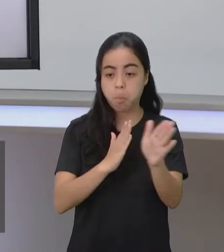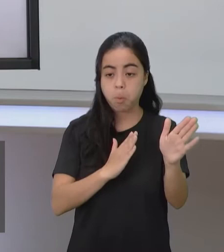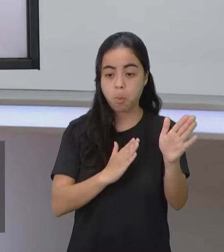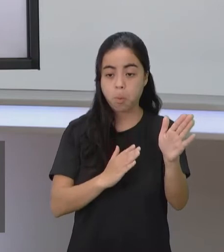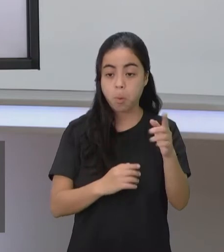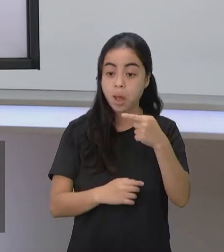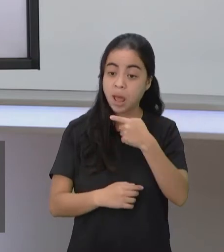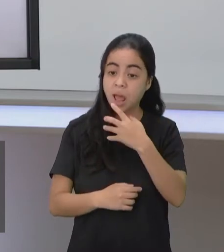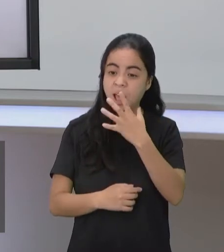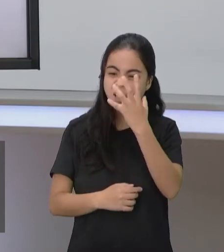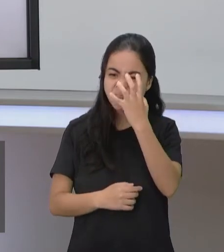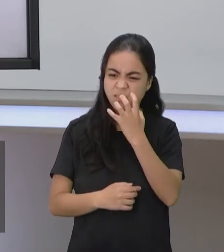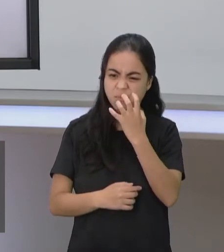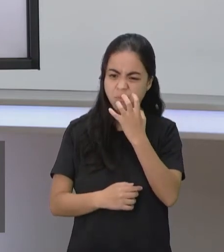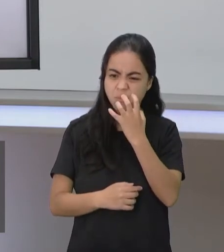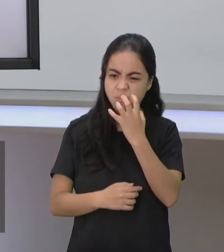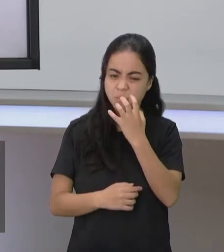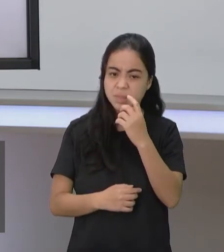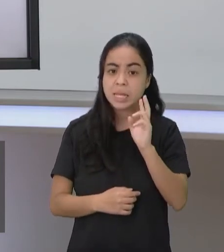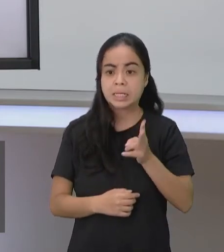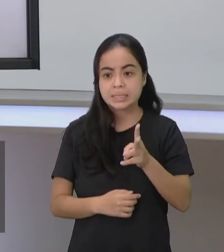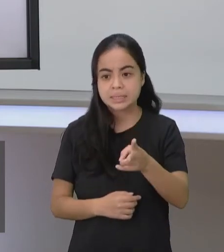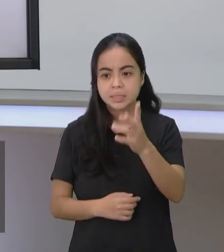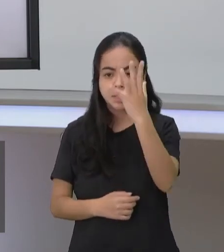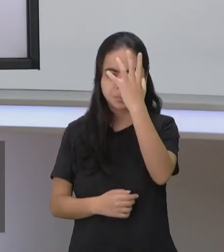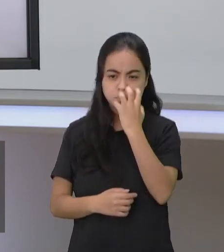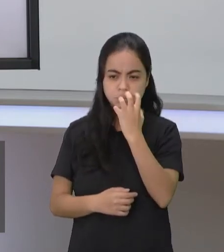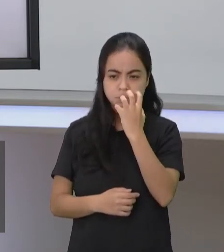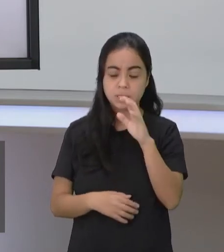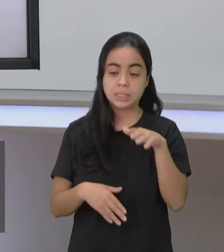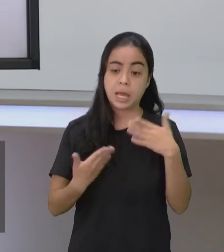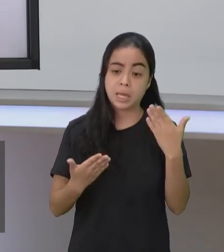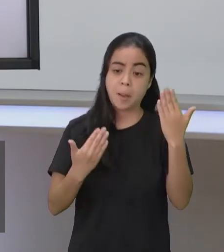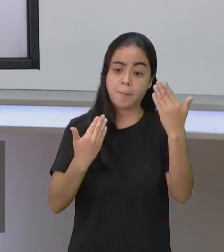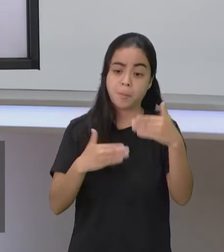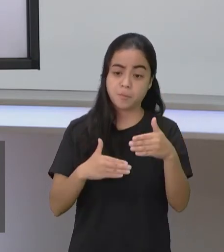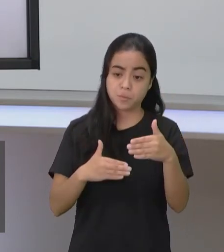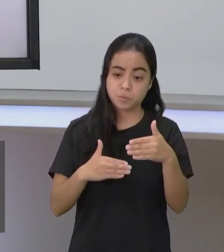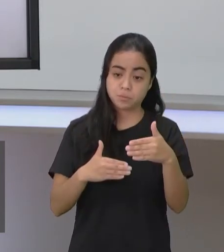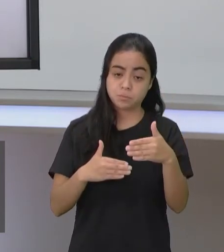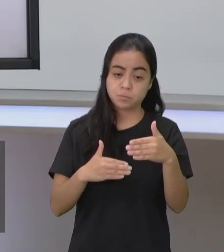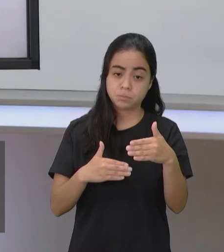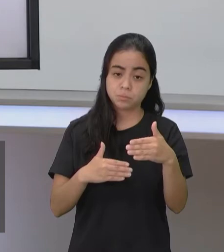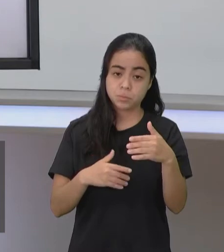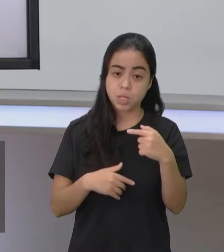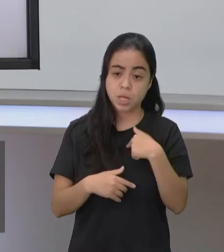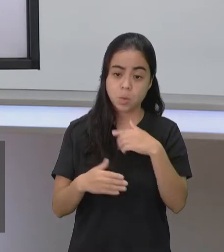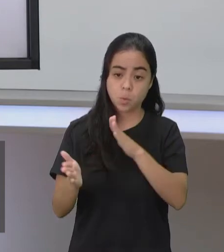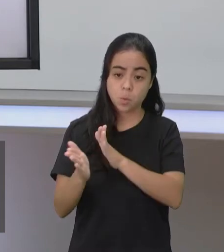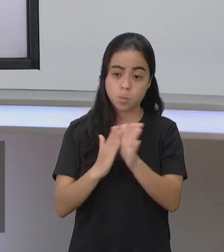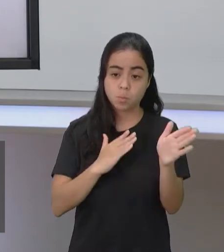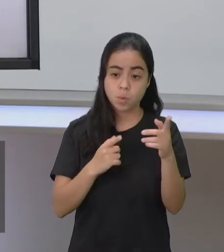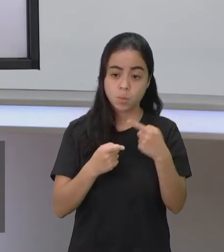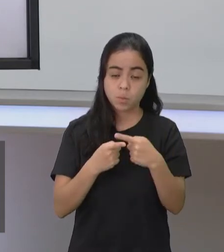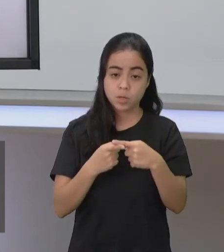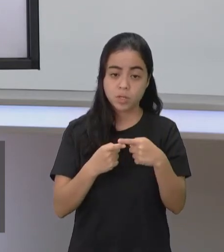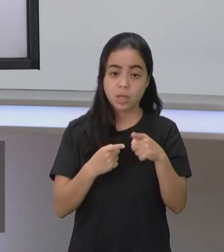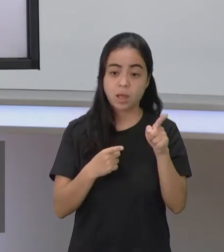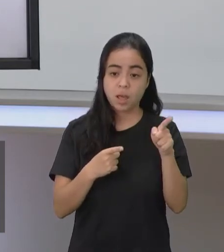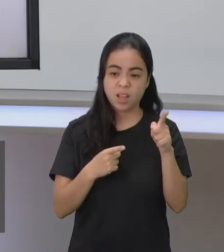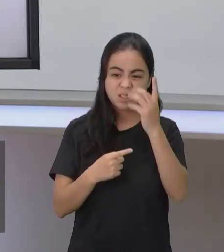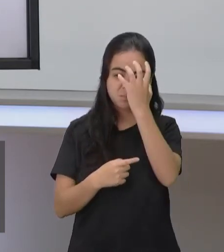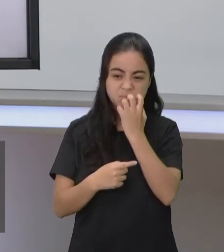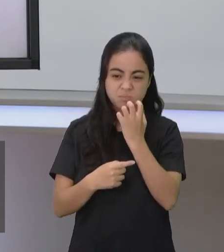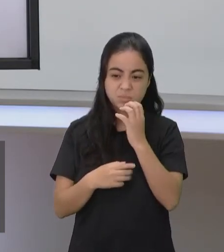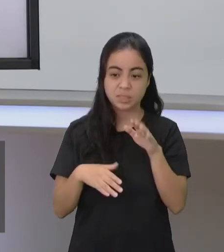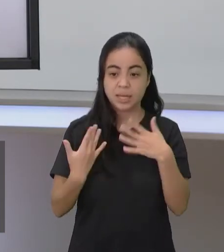E todas as vezes ela brigou comigo. Então, provavelmente, eu não posso ir lá fora, porque senão ela vai brigar comigo. E